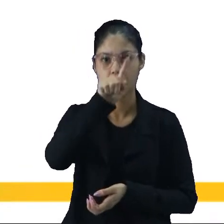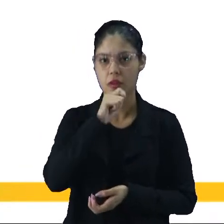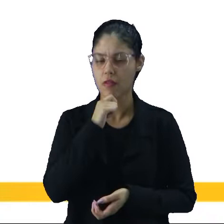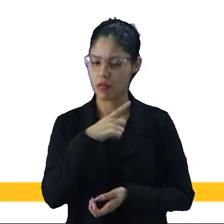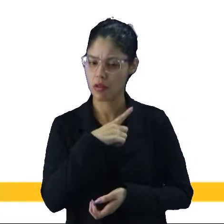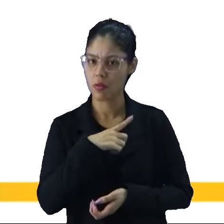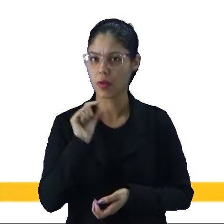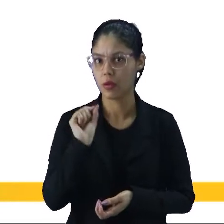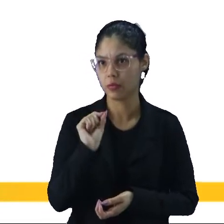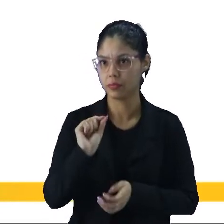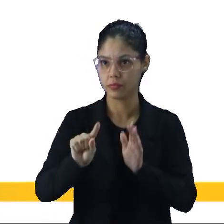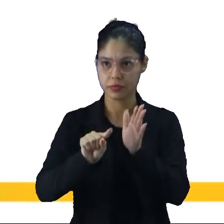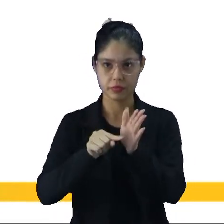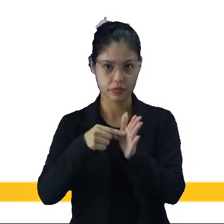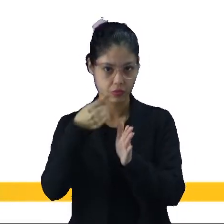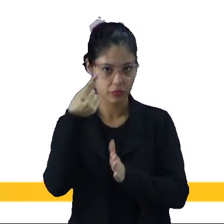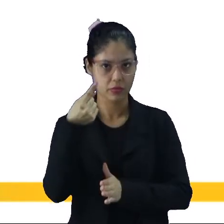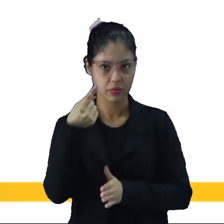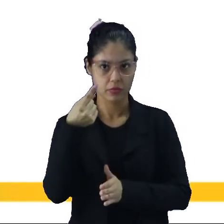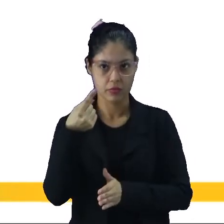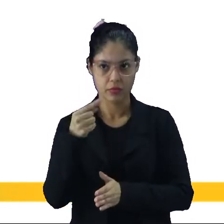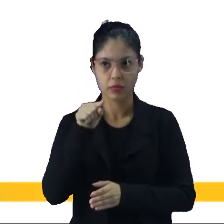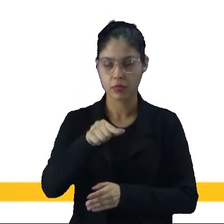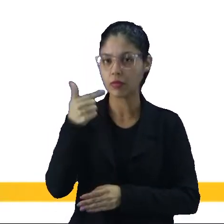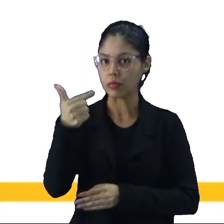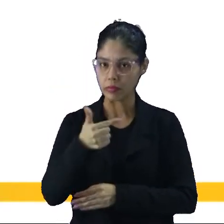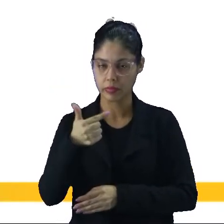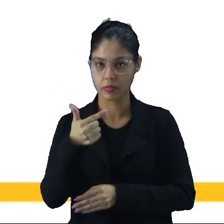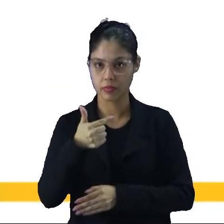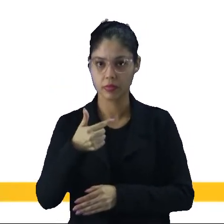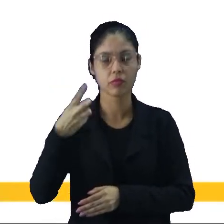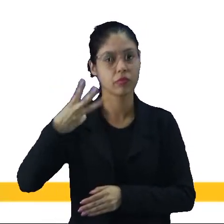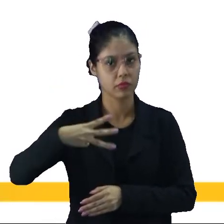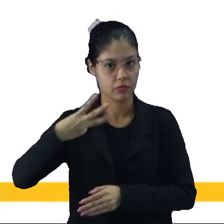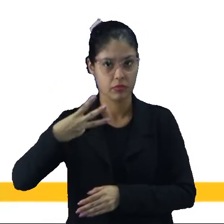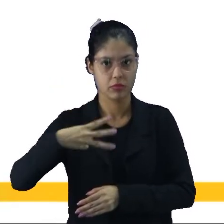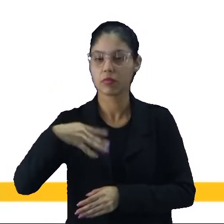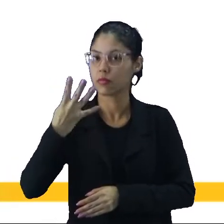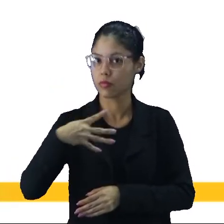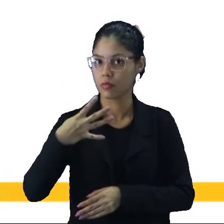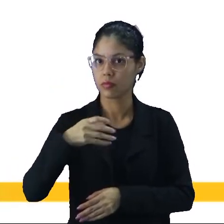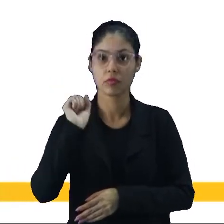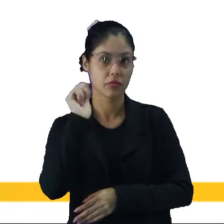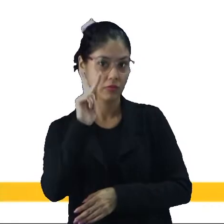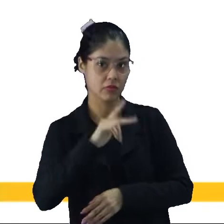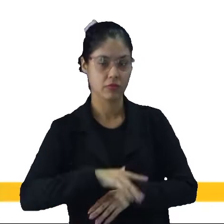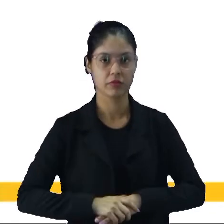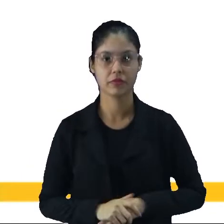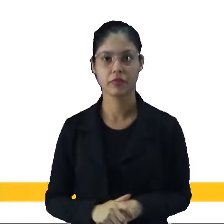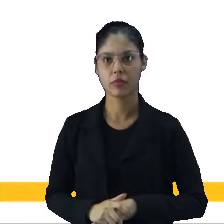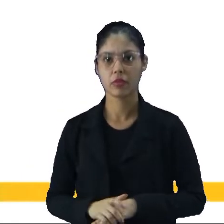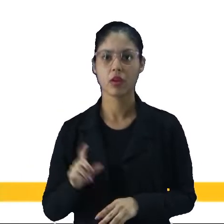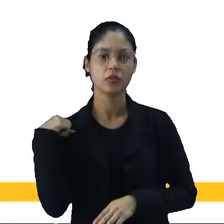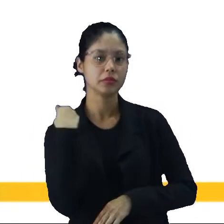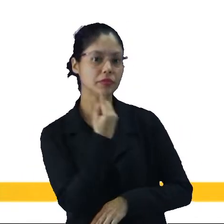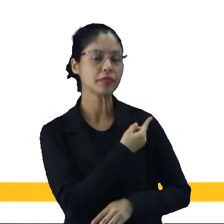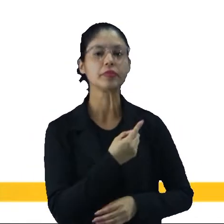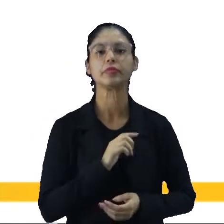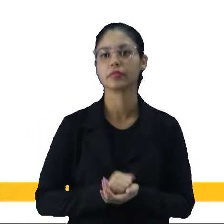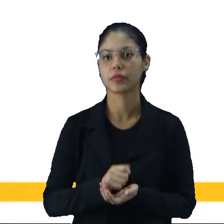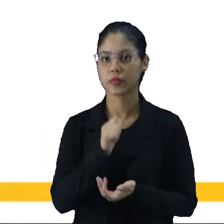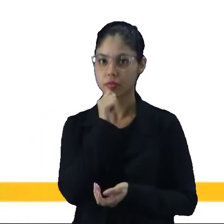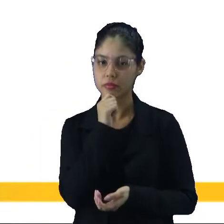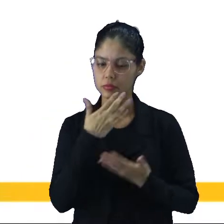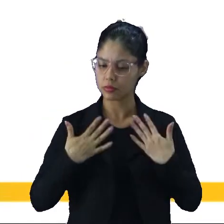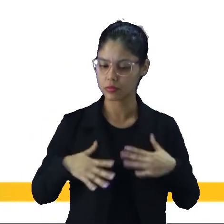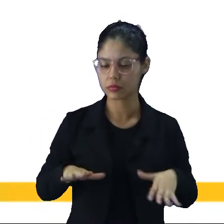Você tem aqui, ó, esse é o primeiro quadrante, aqui é o segundo, aqui é o terceiro e aqui é o quarto, tá ok? Então a gente vai relativizar isso aqui